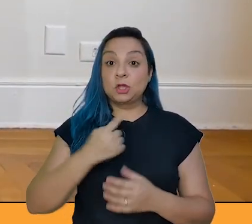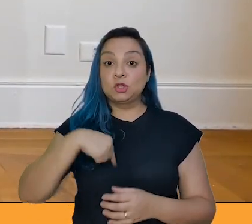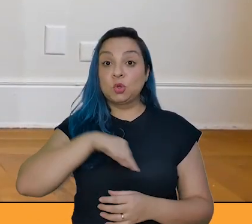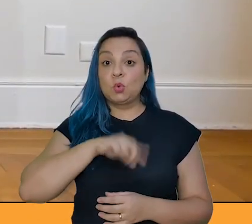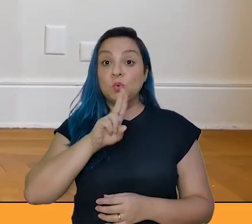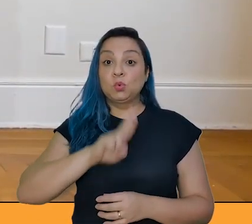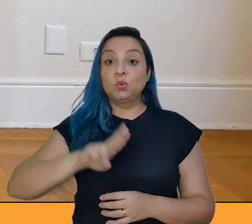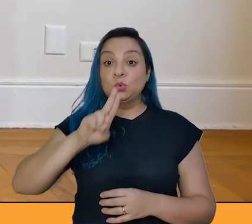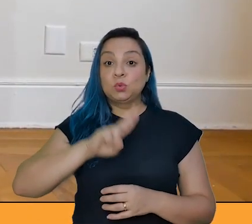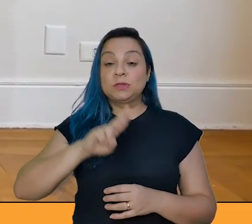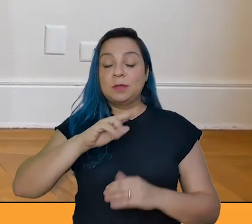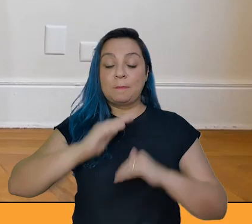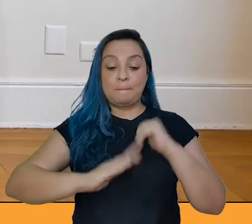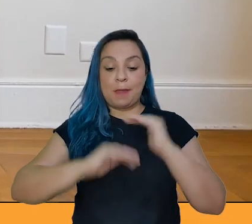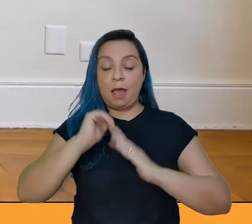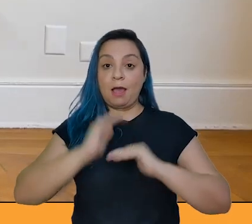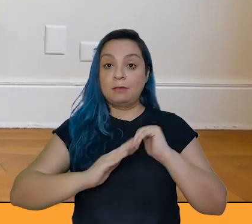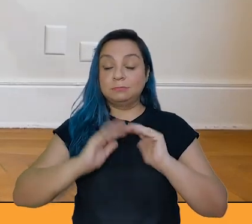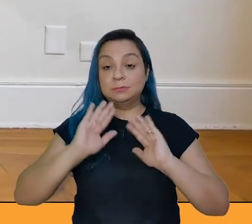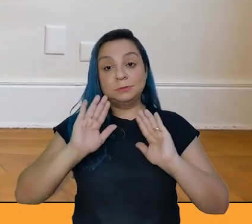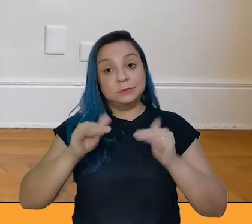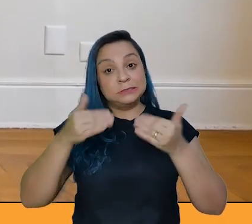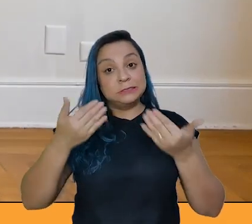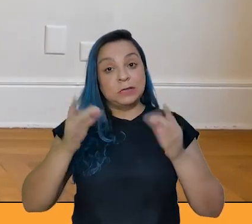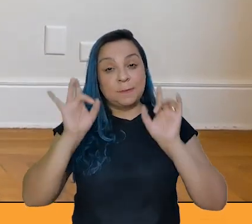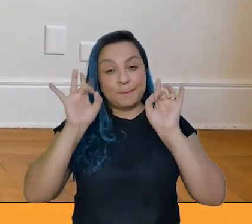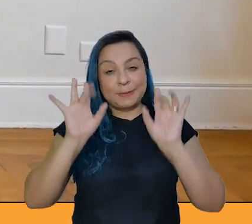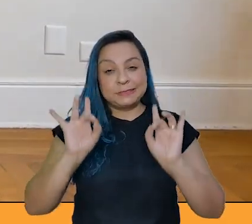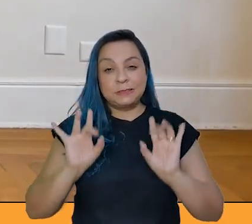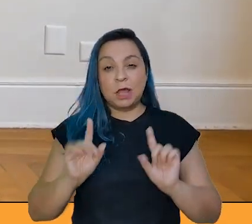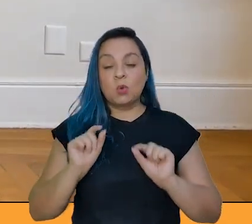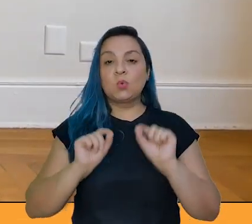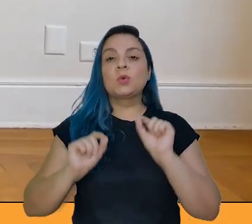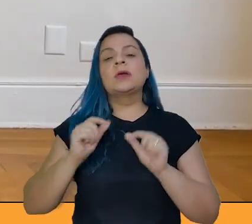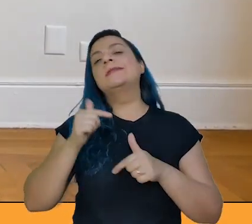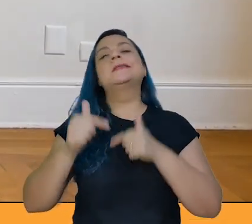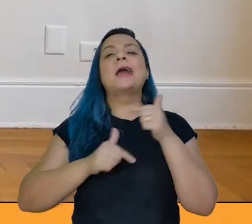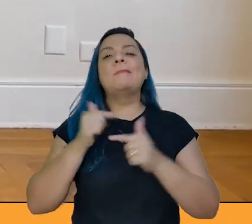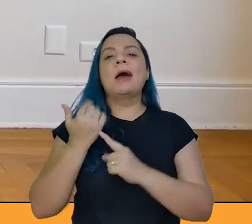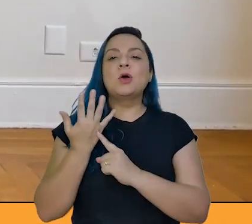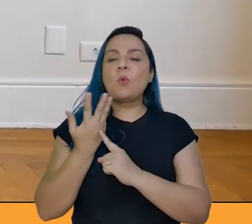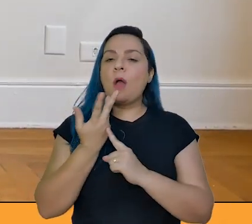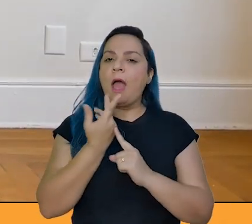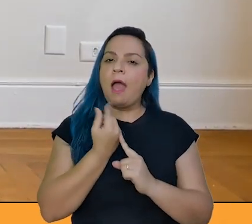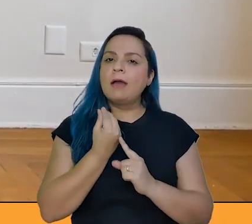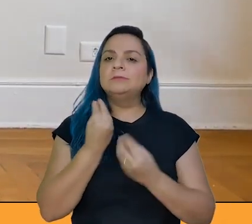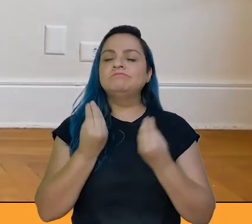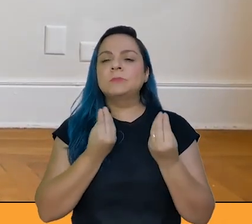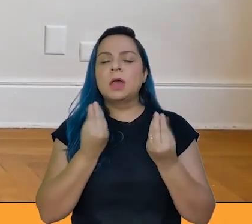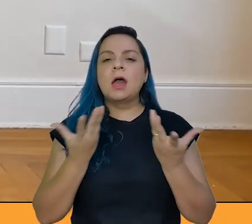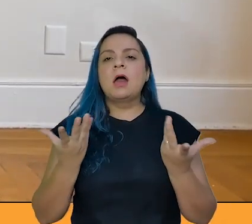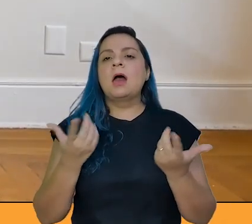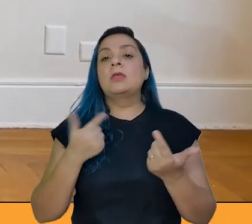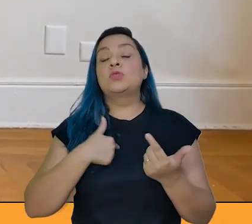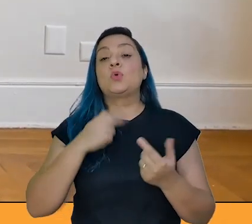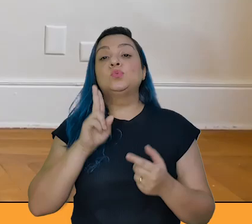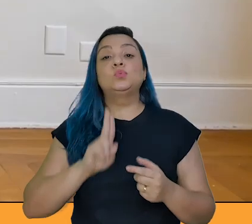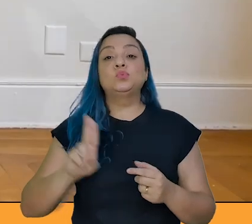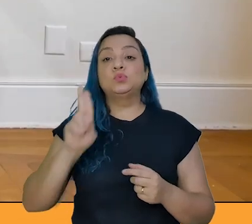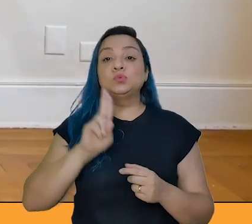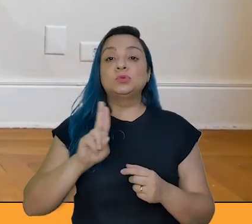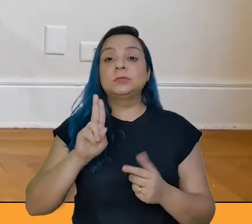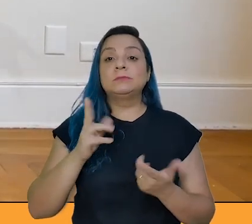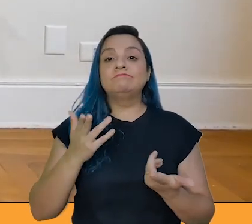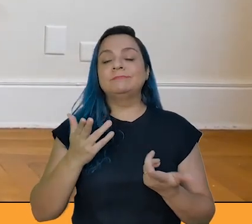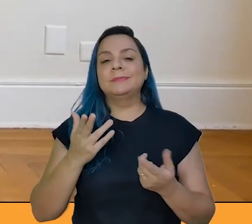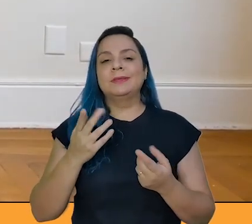usa esse jogo, aí voltando especificamente para trabalhos com arte e tudo mais, a gente usa esse